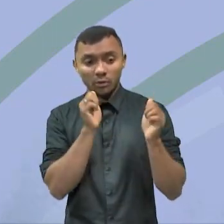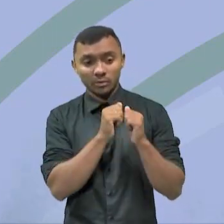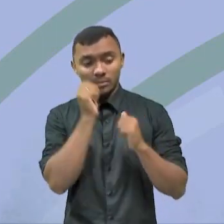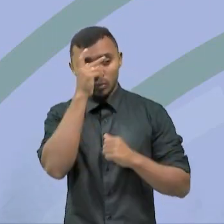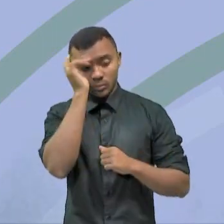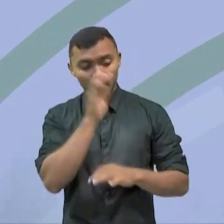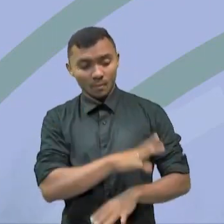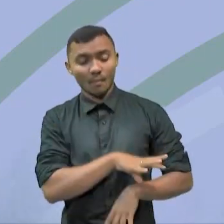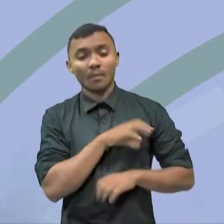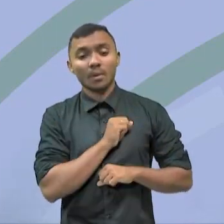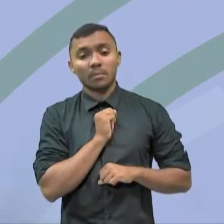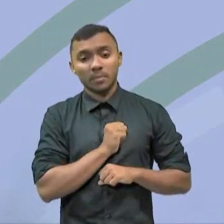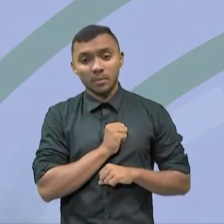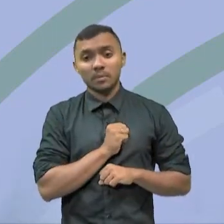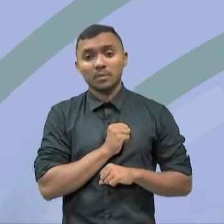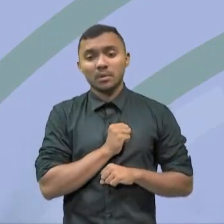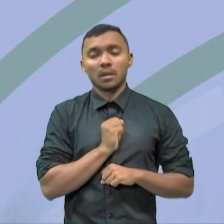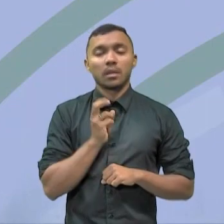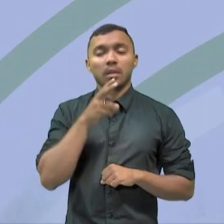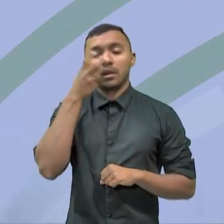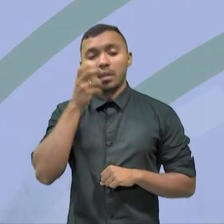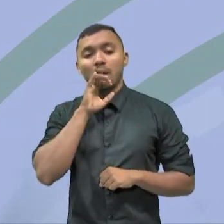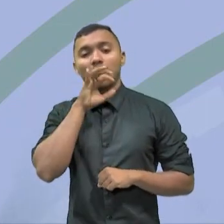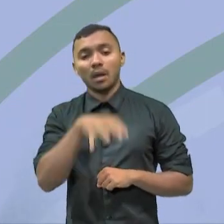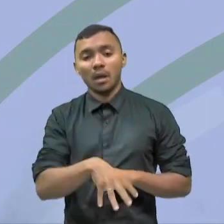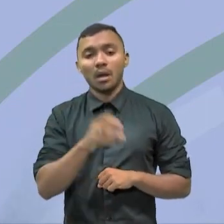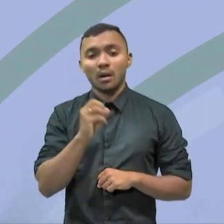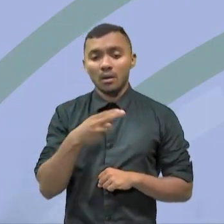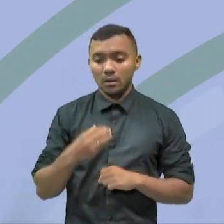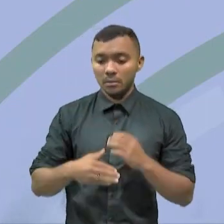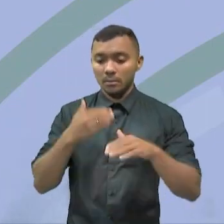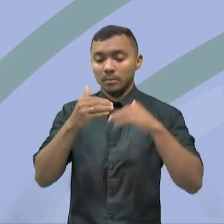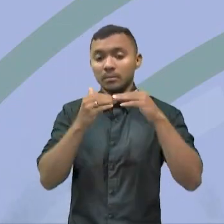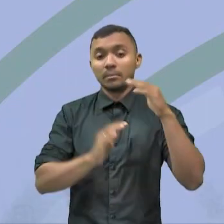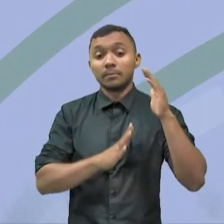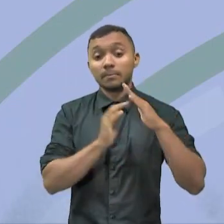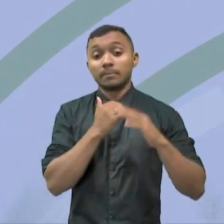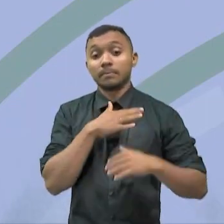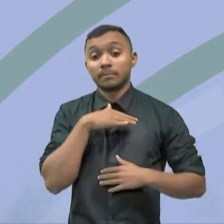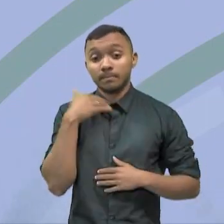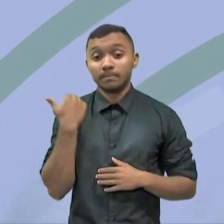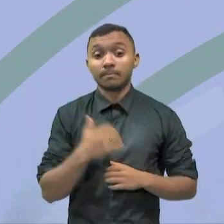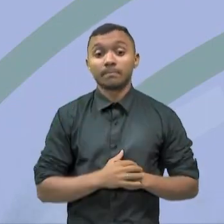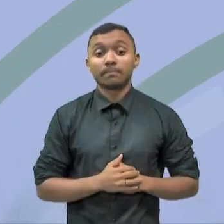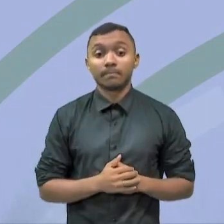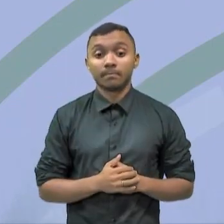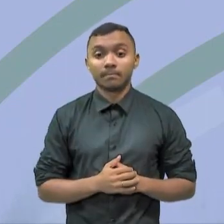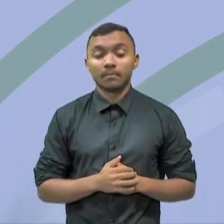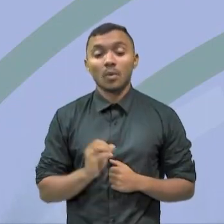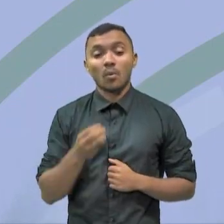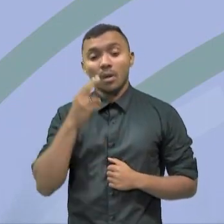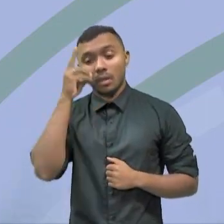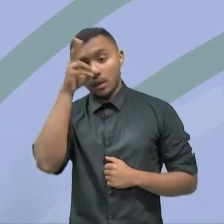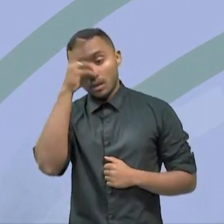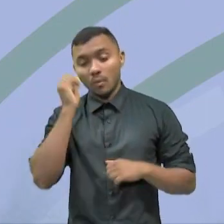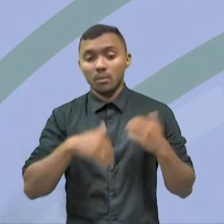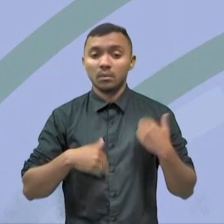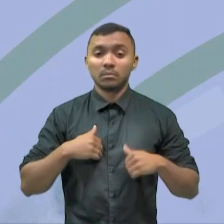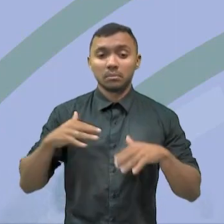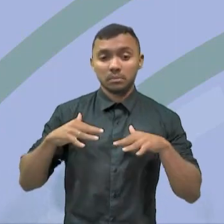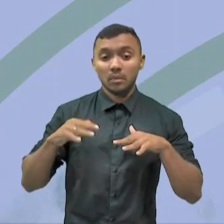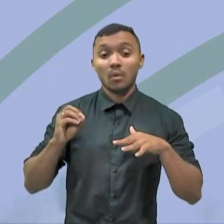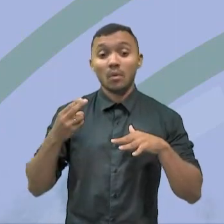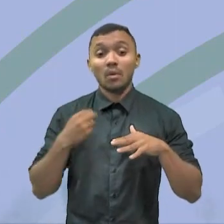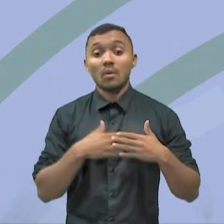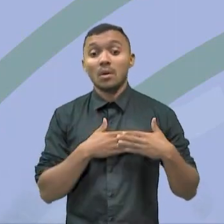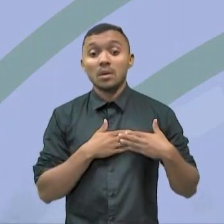exemplo, pode causar náuseas, vômitos, pode evoluir para um quadro também de desmaios, de convulsões e pode ir até a parada